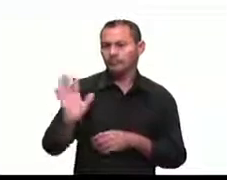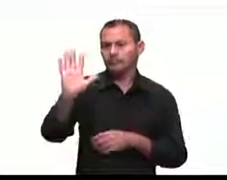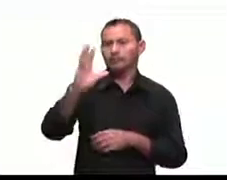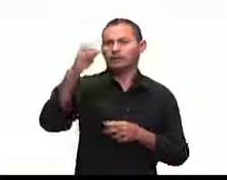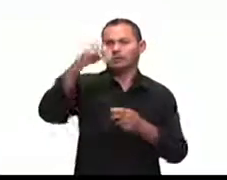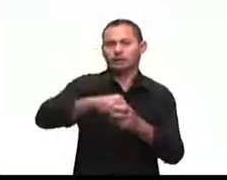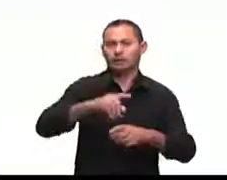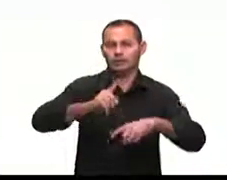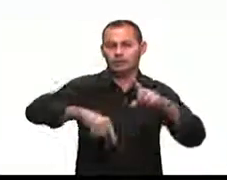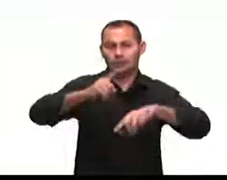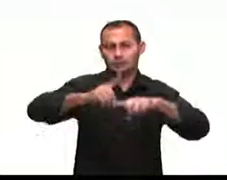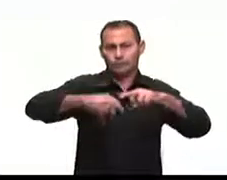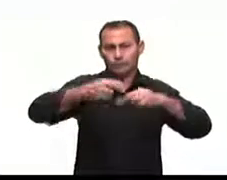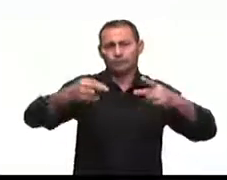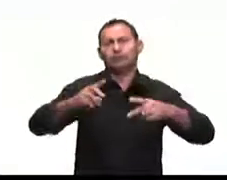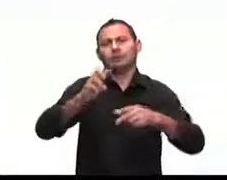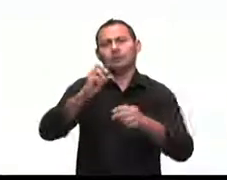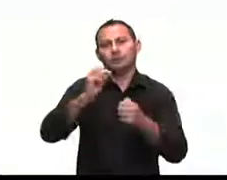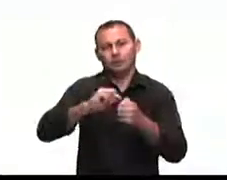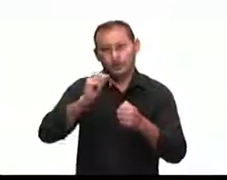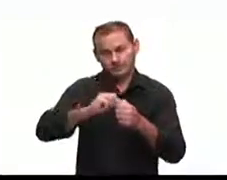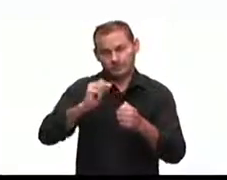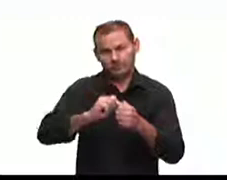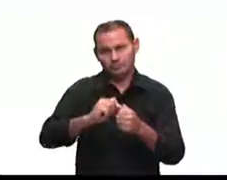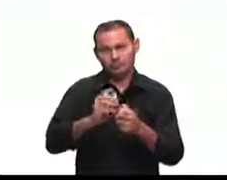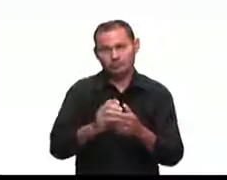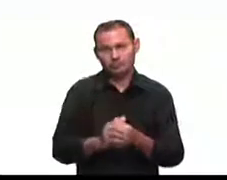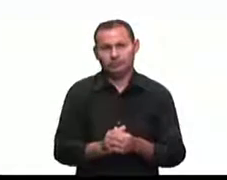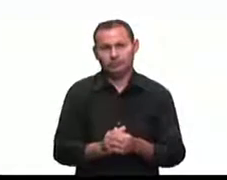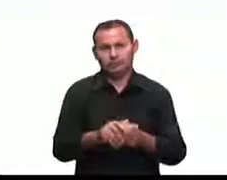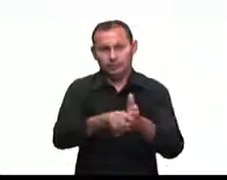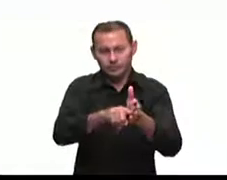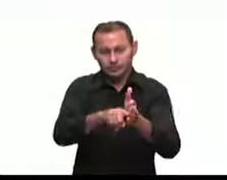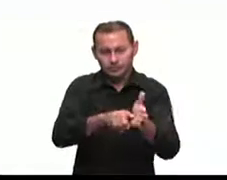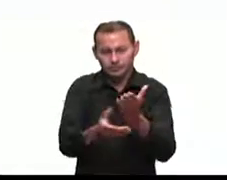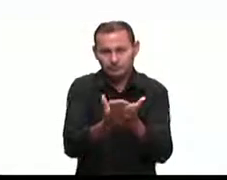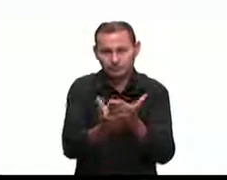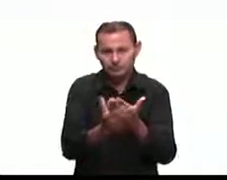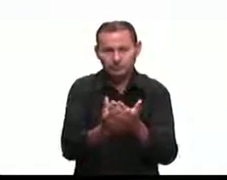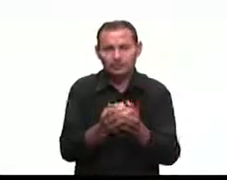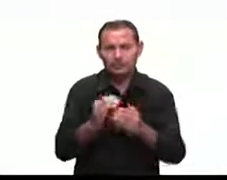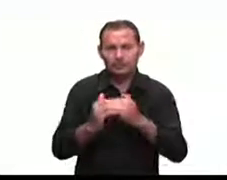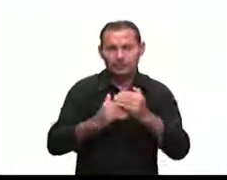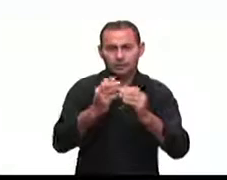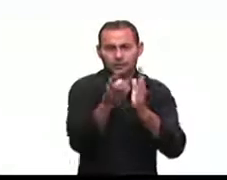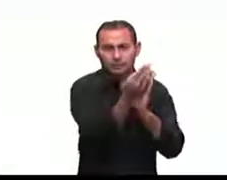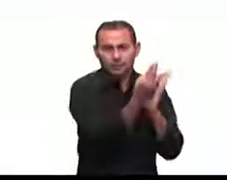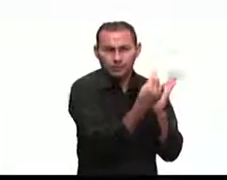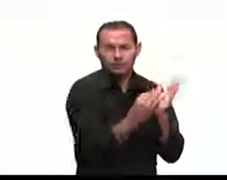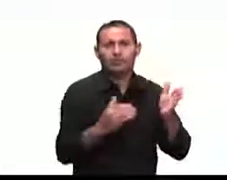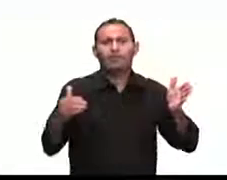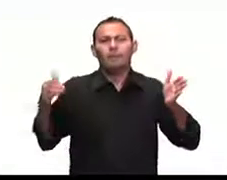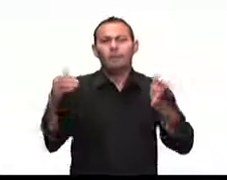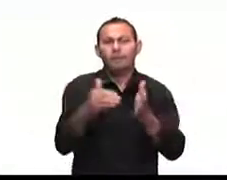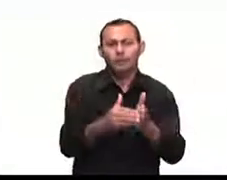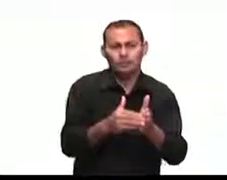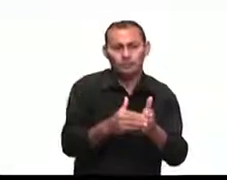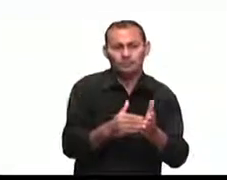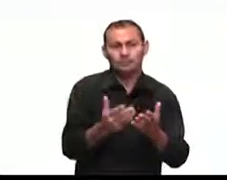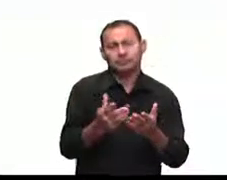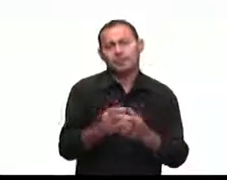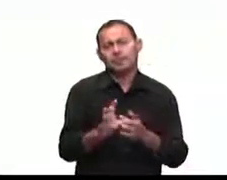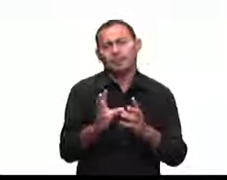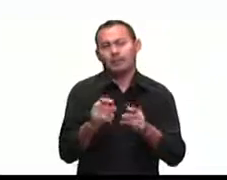cima desse produto, então faço essa pesquisa de desenho do produto. E por último,